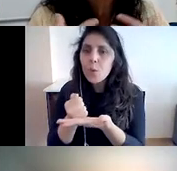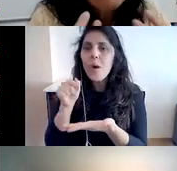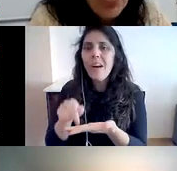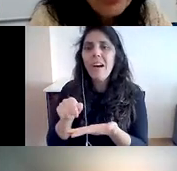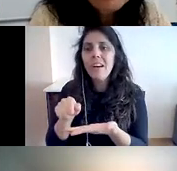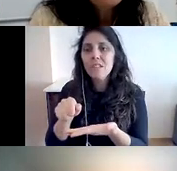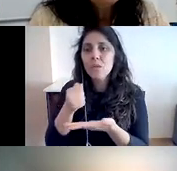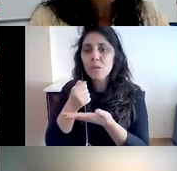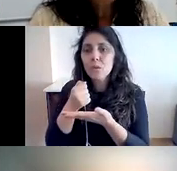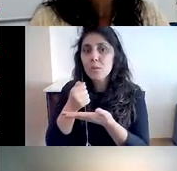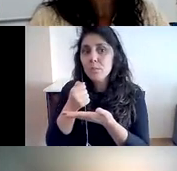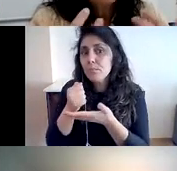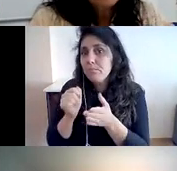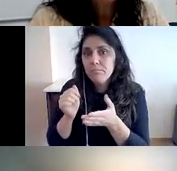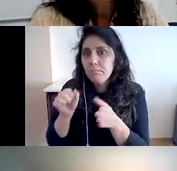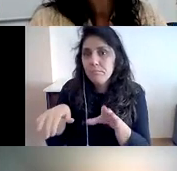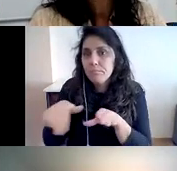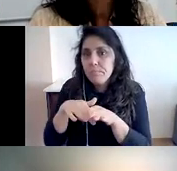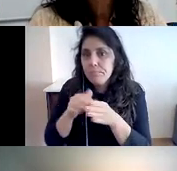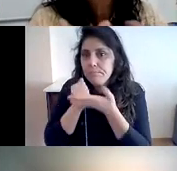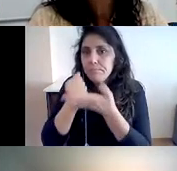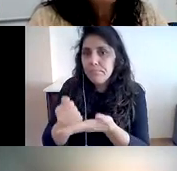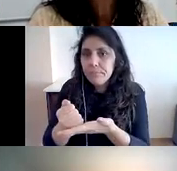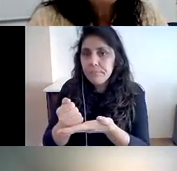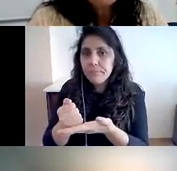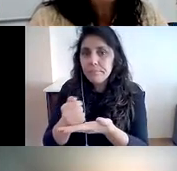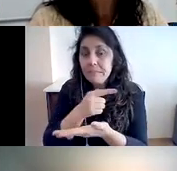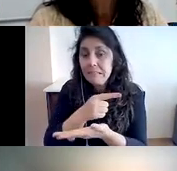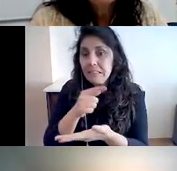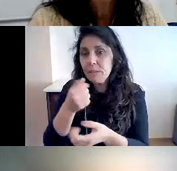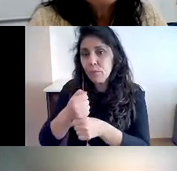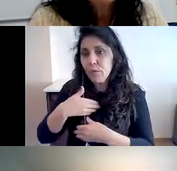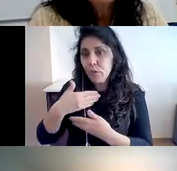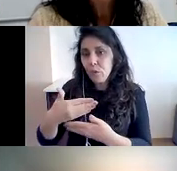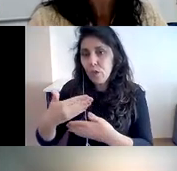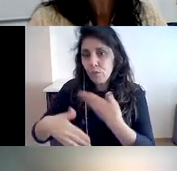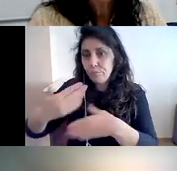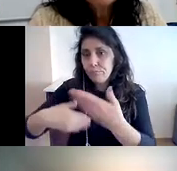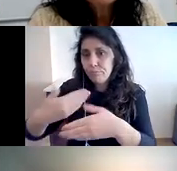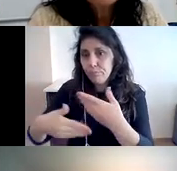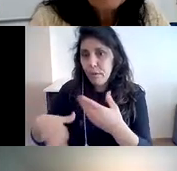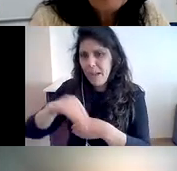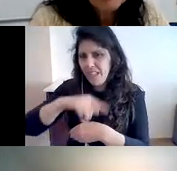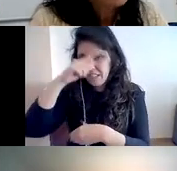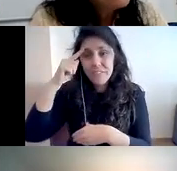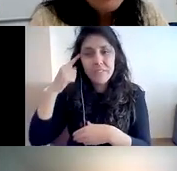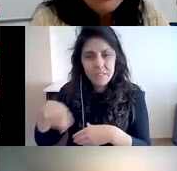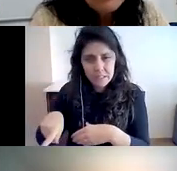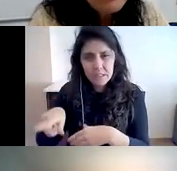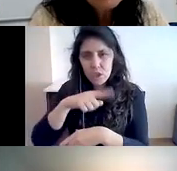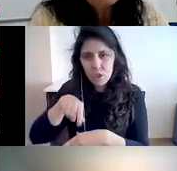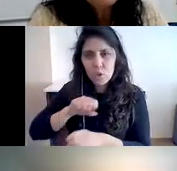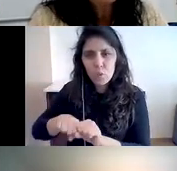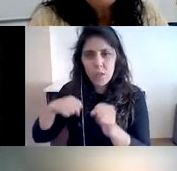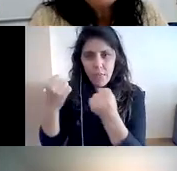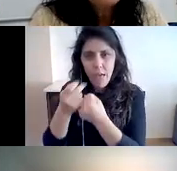deste suporte que eles trouxeram num dos momentos mais difíceis que coletivamente vivemos. E aqui